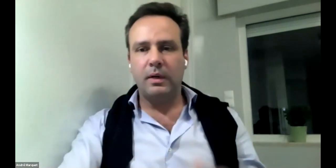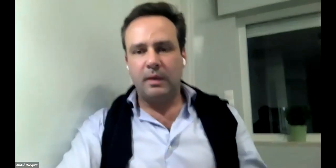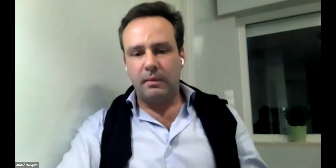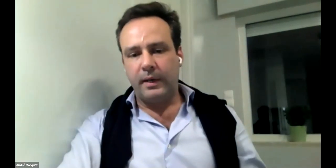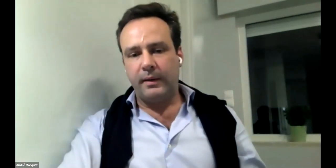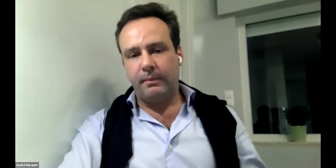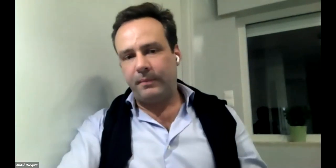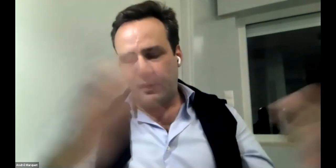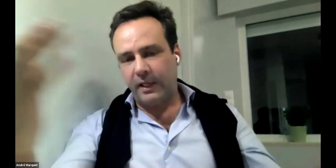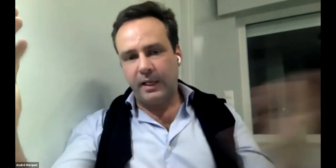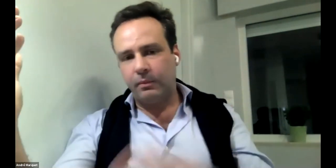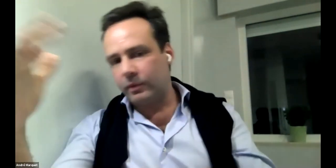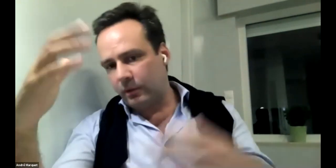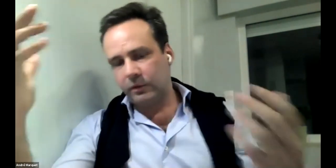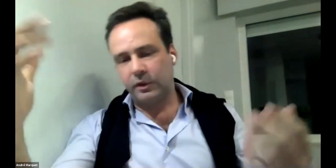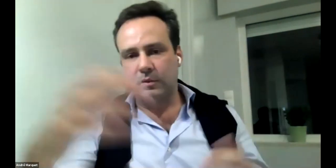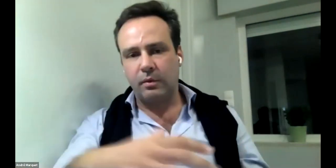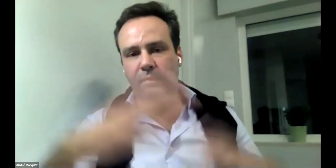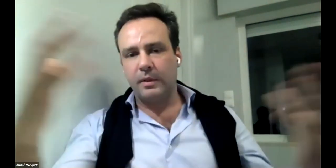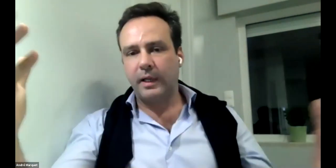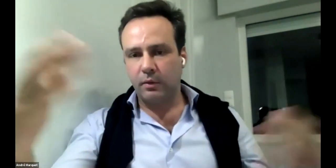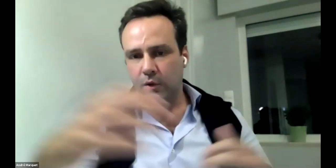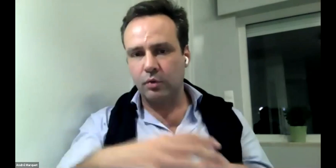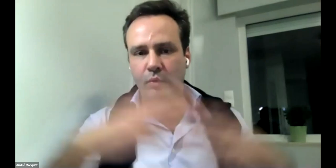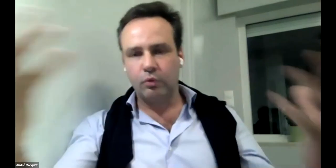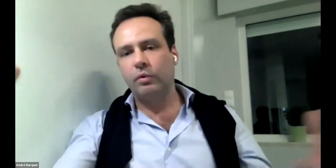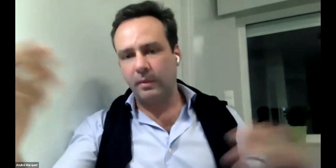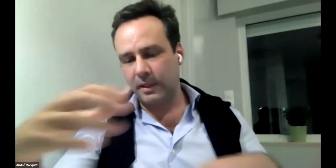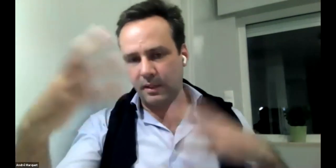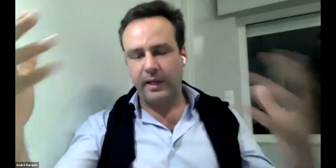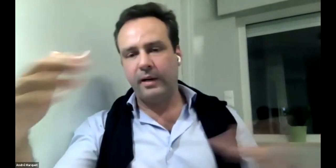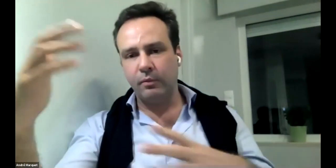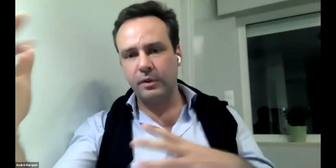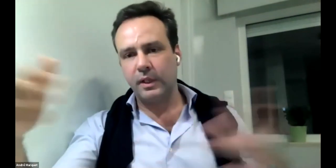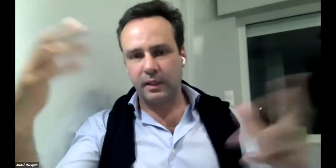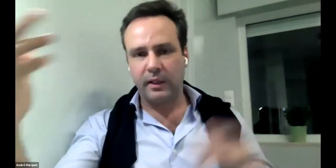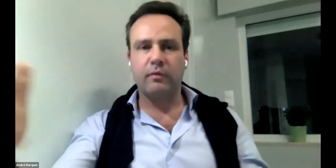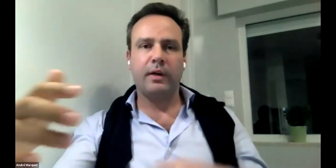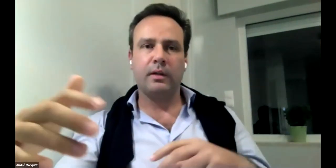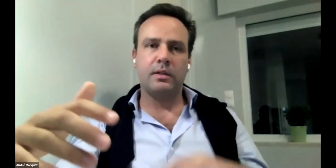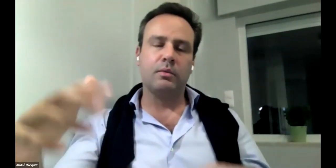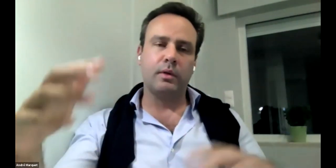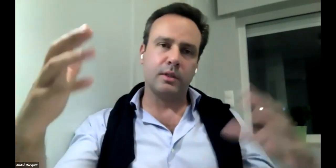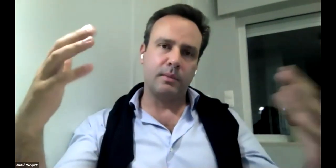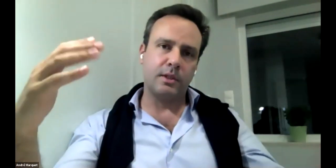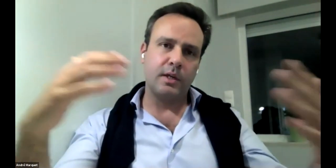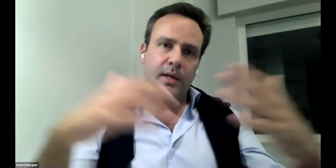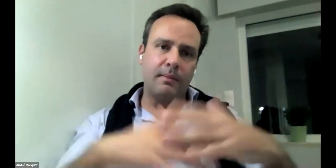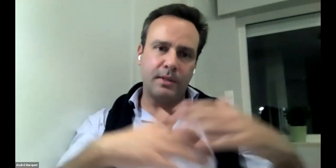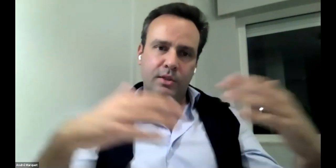pouco... Enfim, aqui em Portugal nós temos, obviamente, grande consumo de cultura brasileira, música, telenovela, esse tipo de